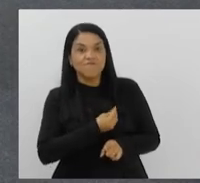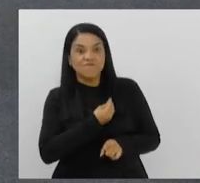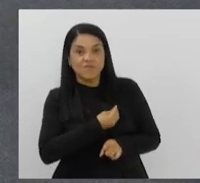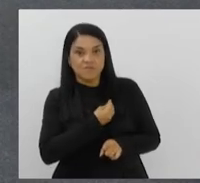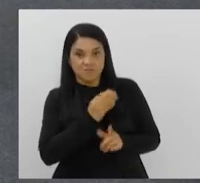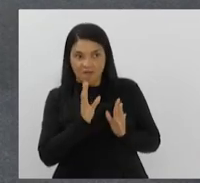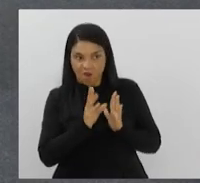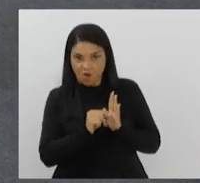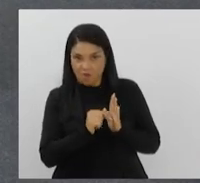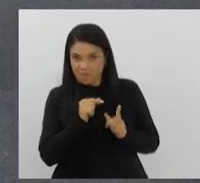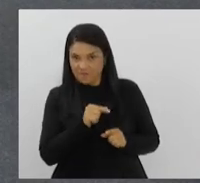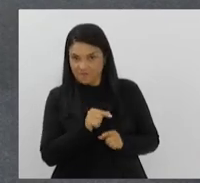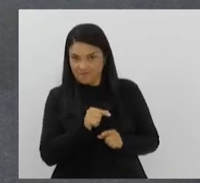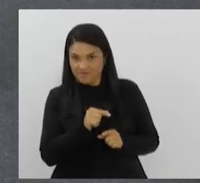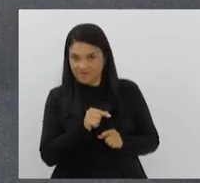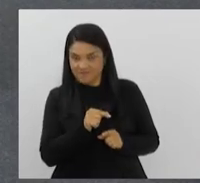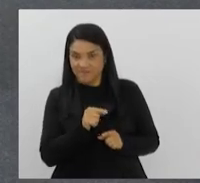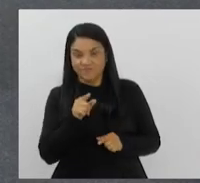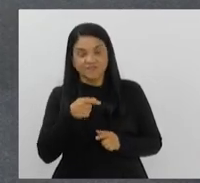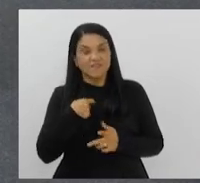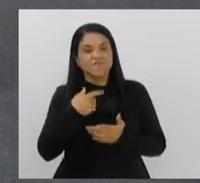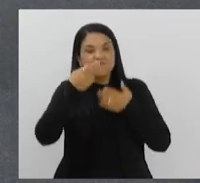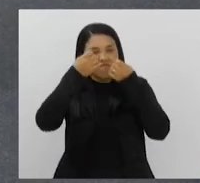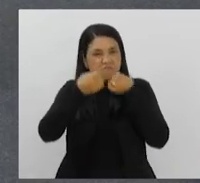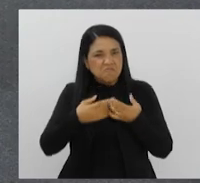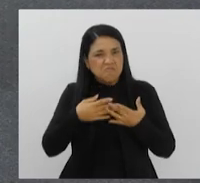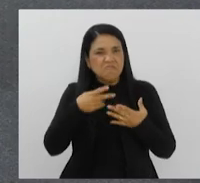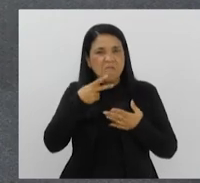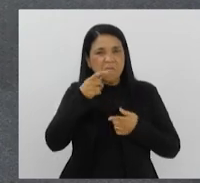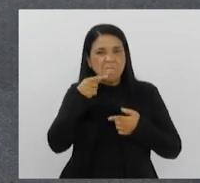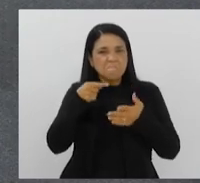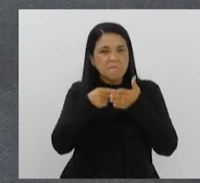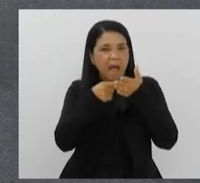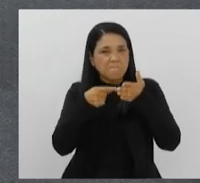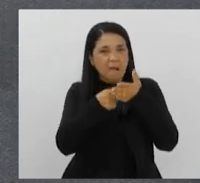Vidas. Você tanto falou do ex-prefeito Vinícius, Murilo, mas